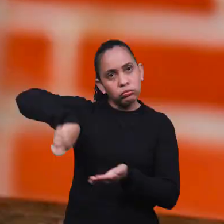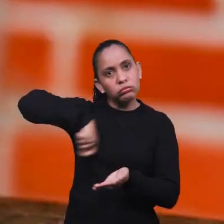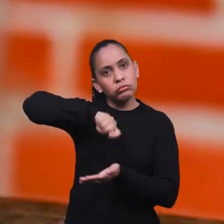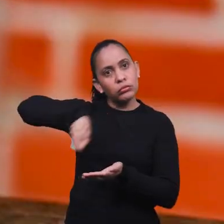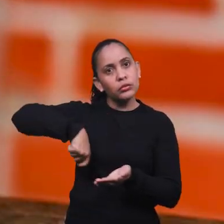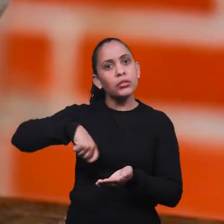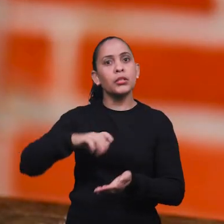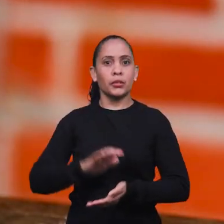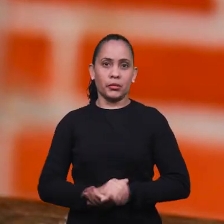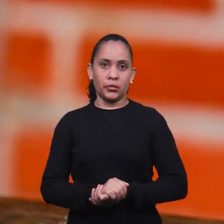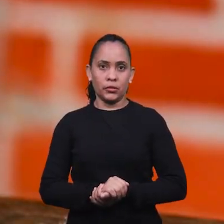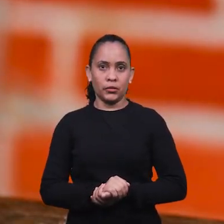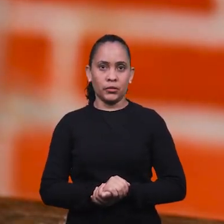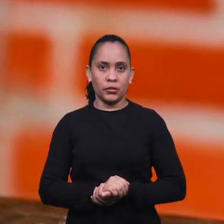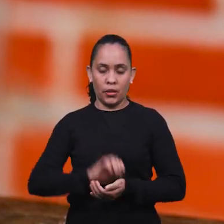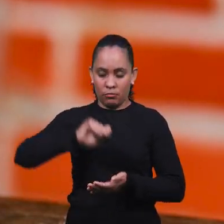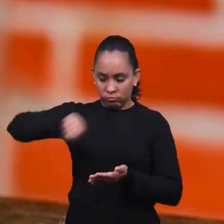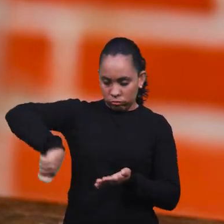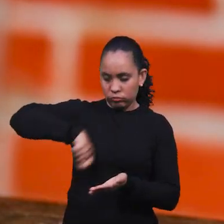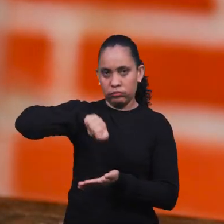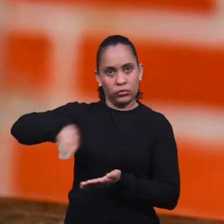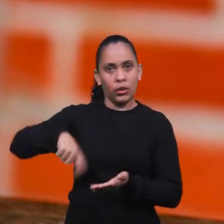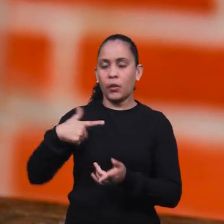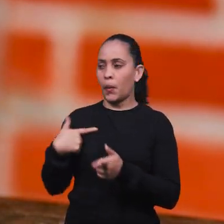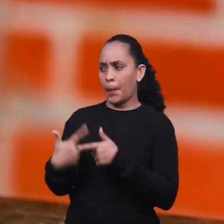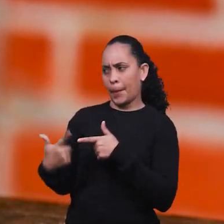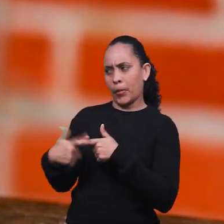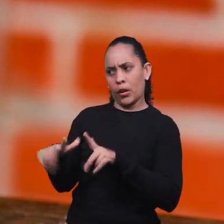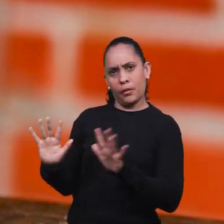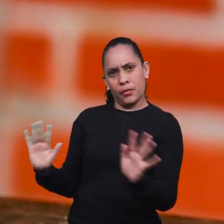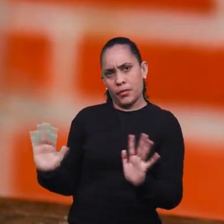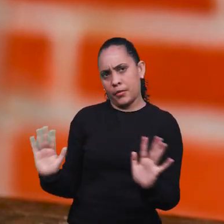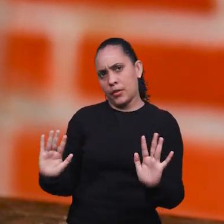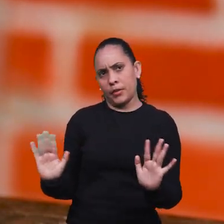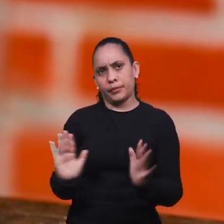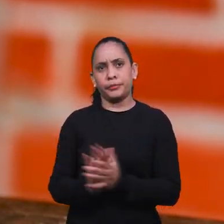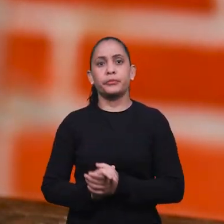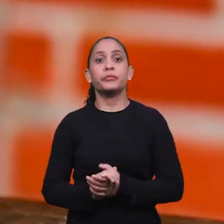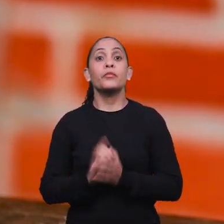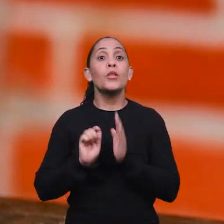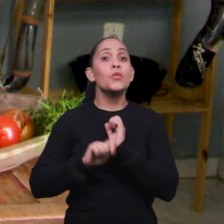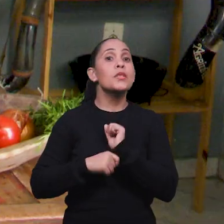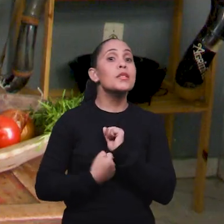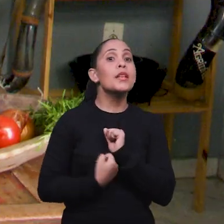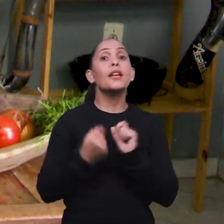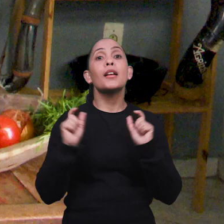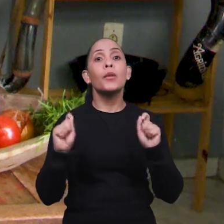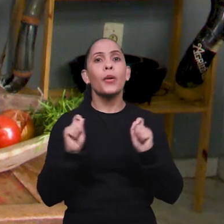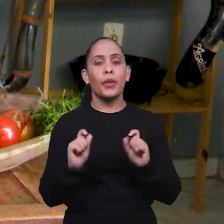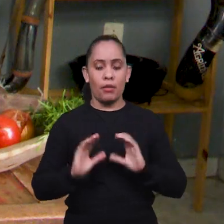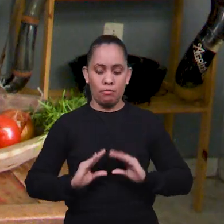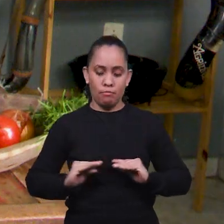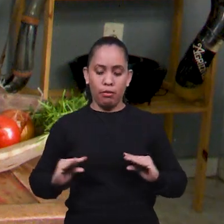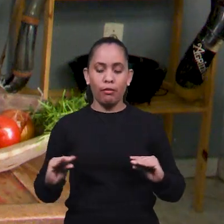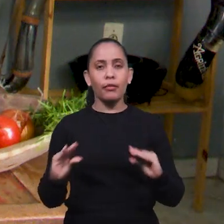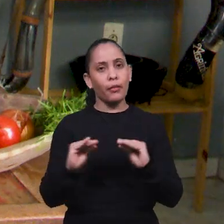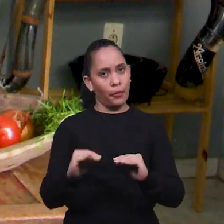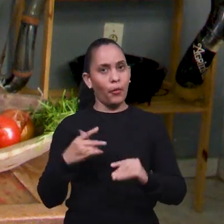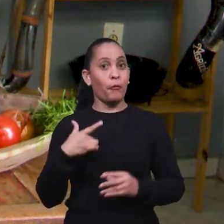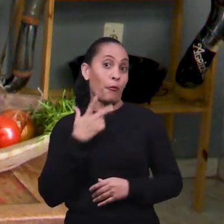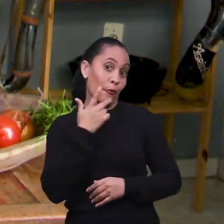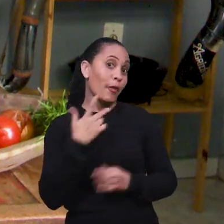Ainda tem um Sim. pouquinho de trigo assim, né? Que não misturou direito, mas não tem problema. O segredo agora deste